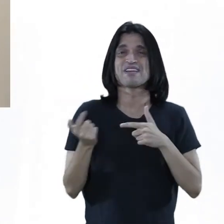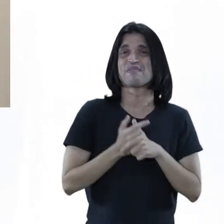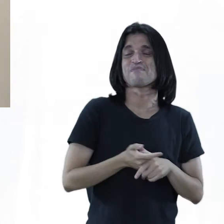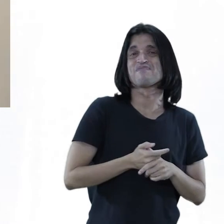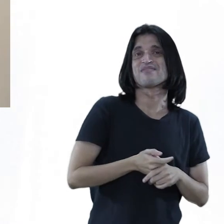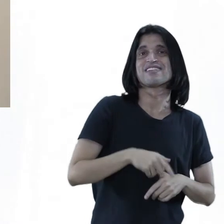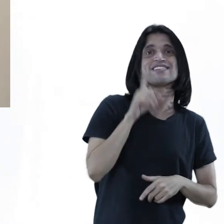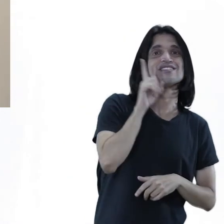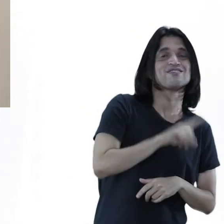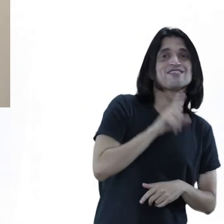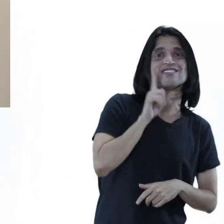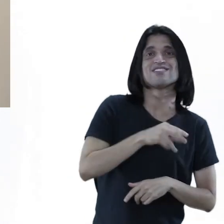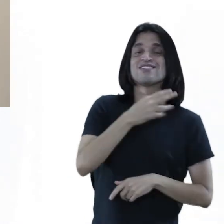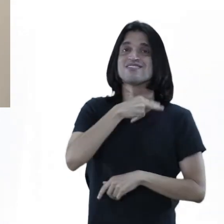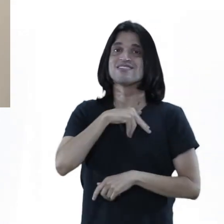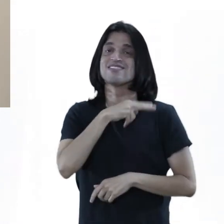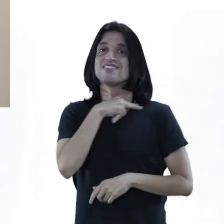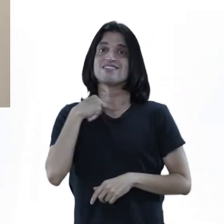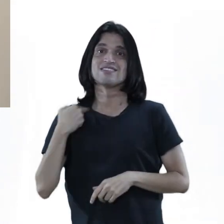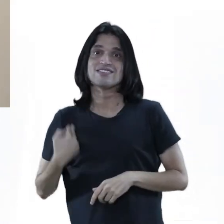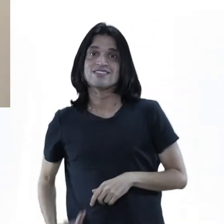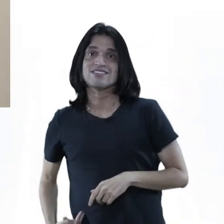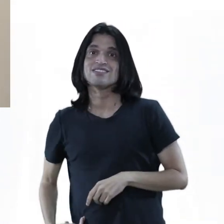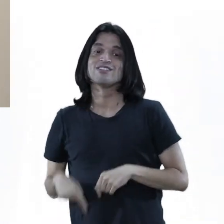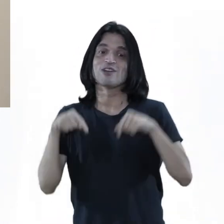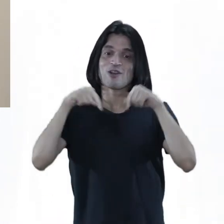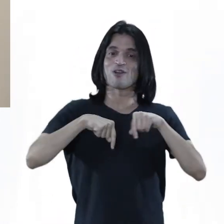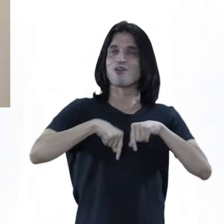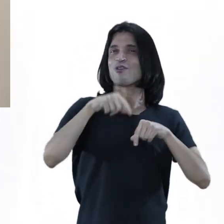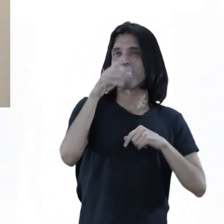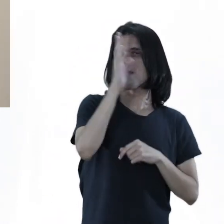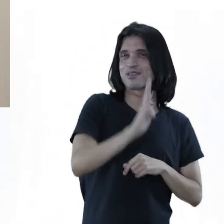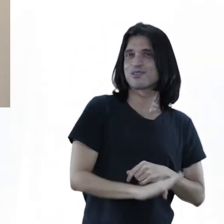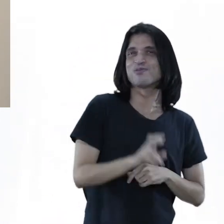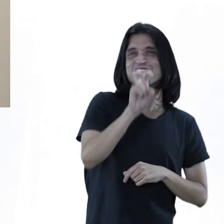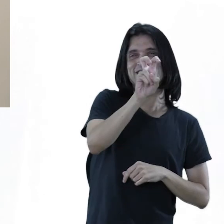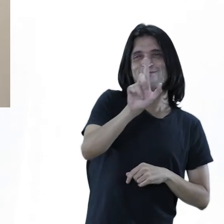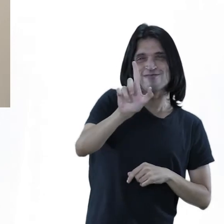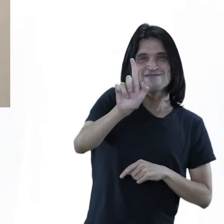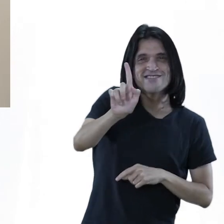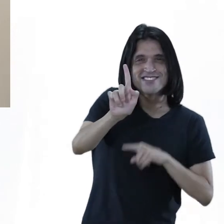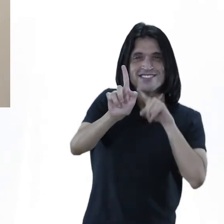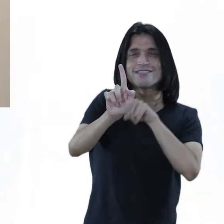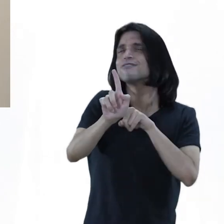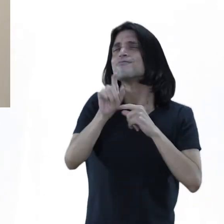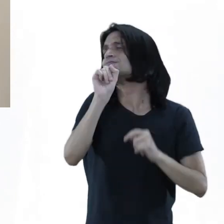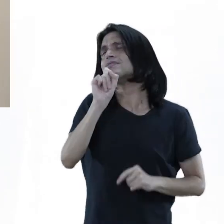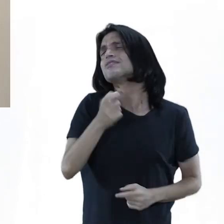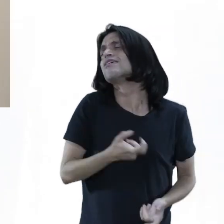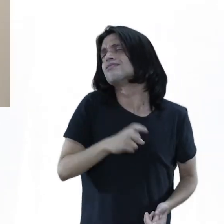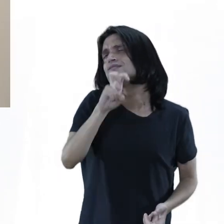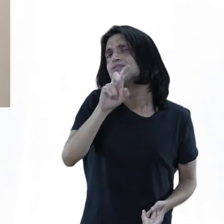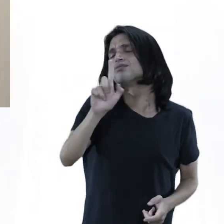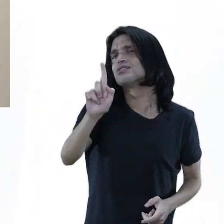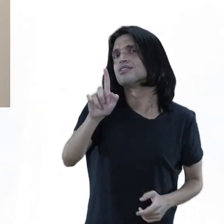China é realmente a instalação do 5G no Brasil. Certamente vocês já ouviram falar muito sobre isso. O